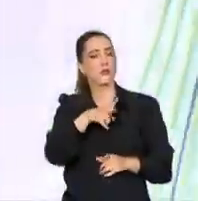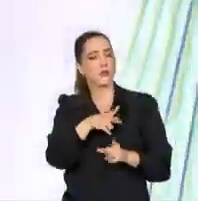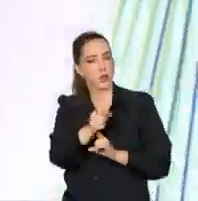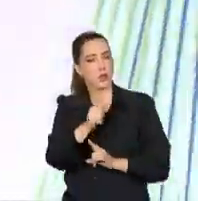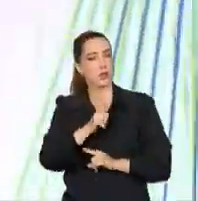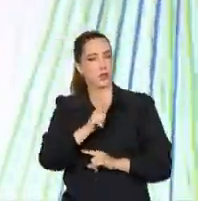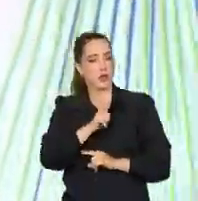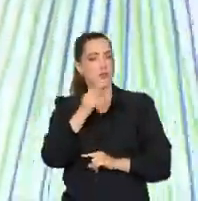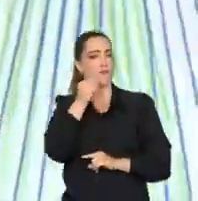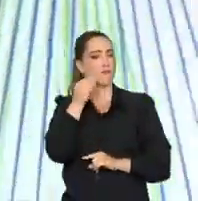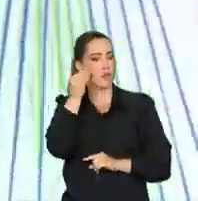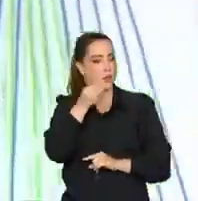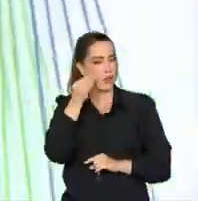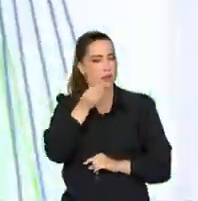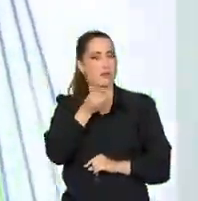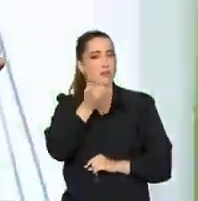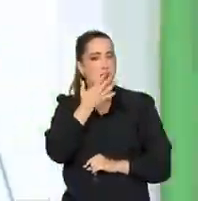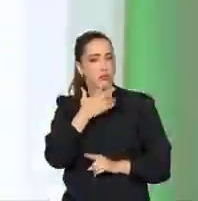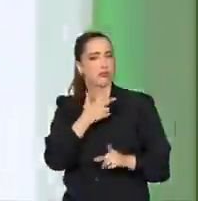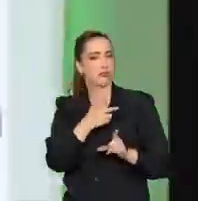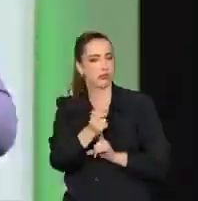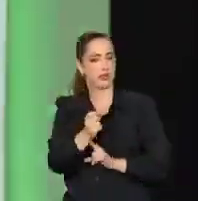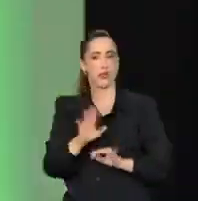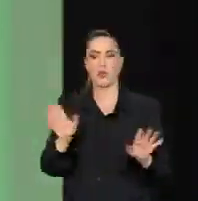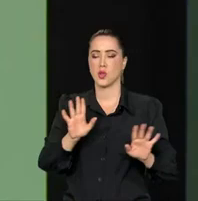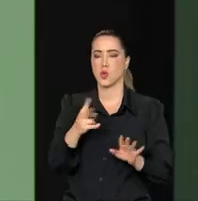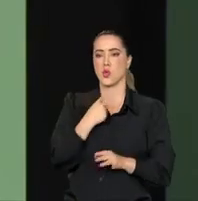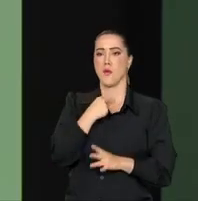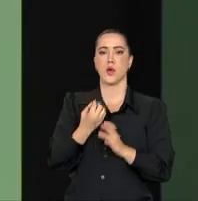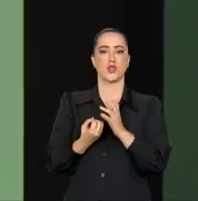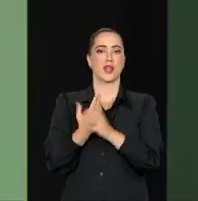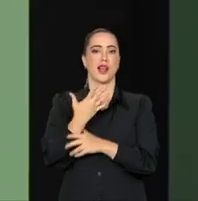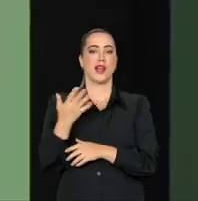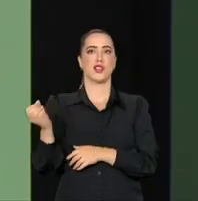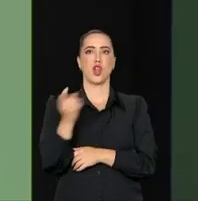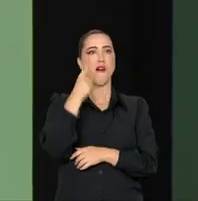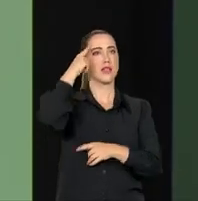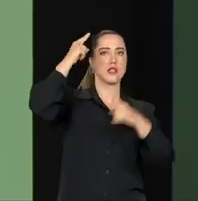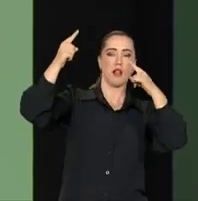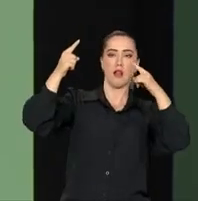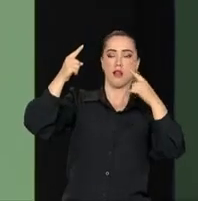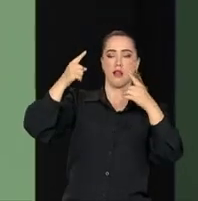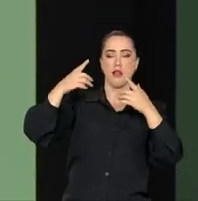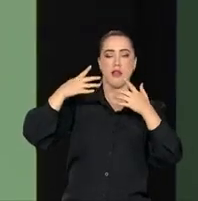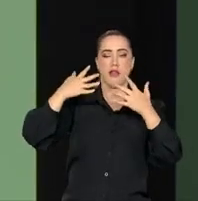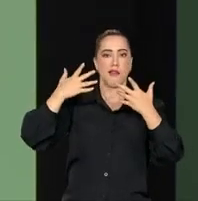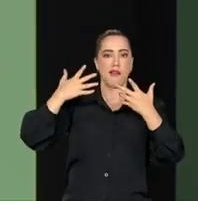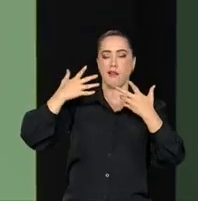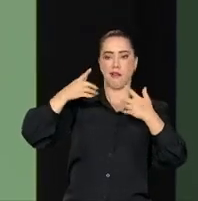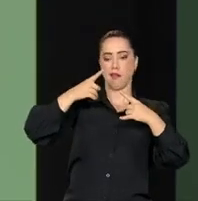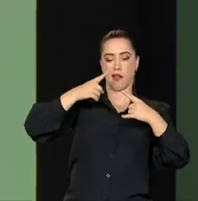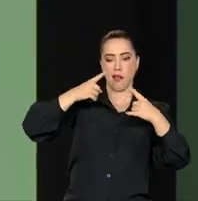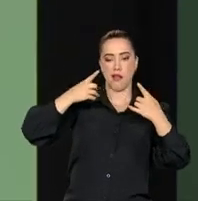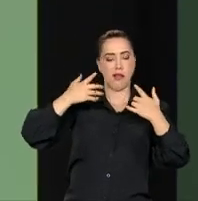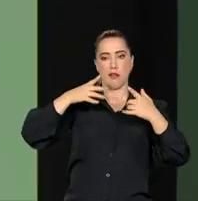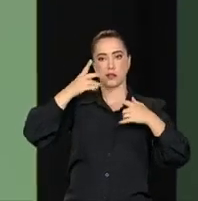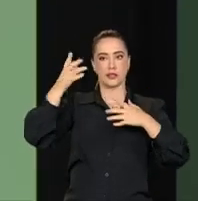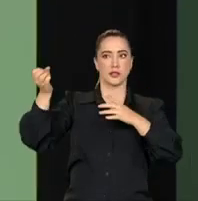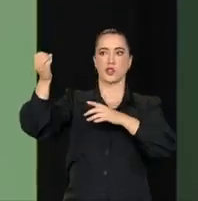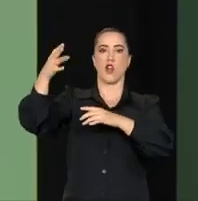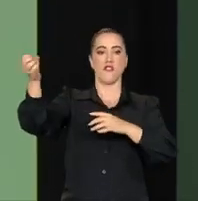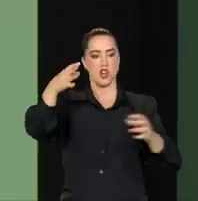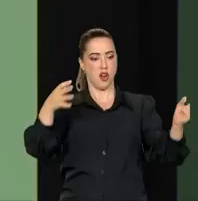de experiências que têm sido exitosas. Não adianta a gente inventar a roda. A gente precisa pegar as experiências que já são exitosas,